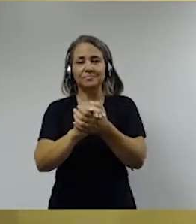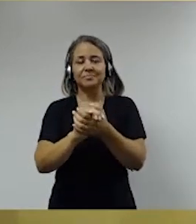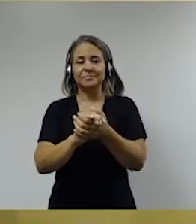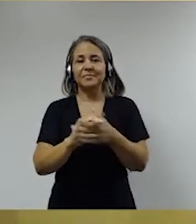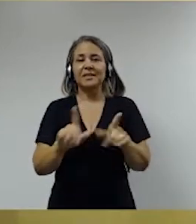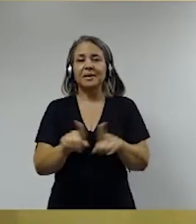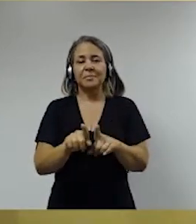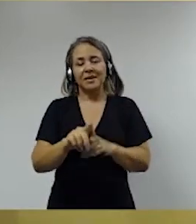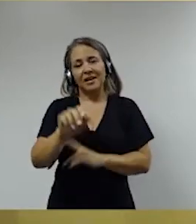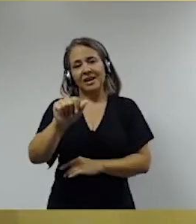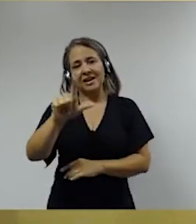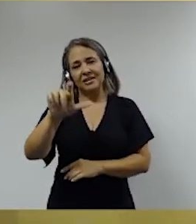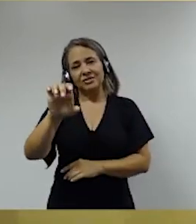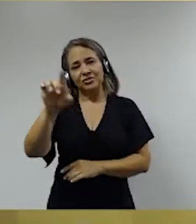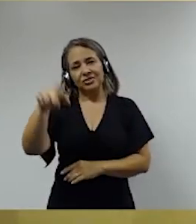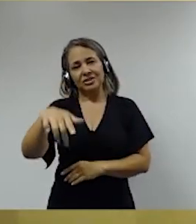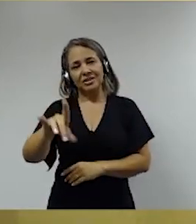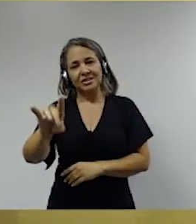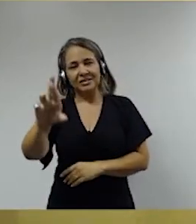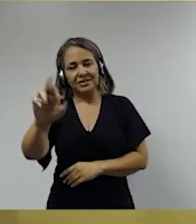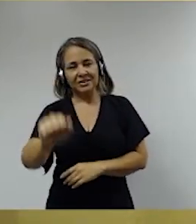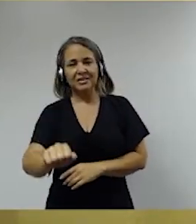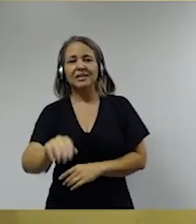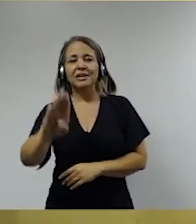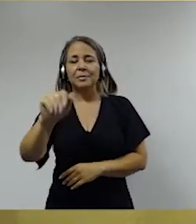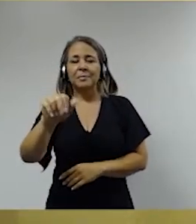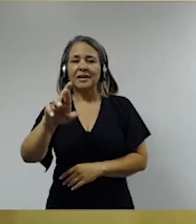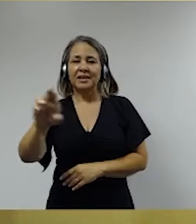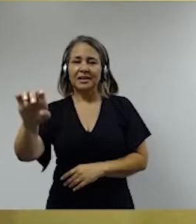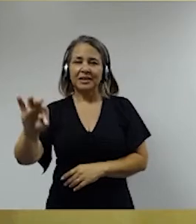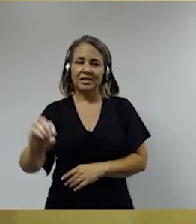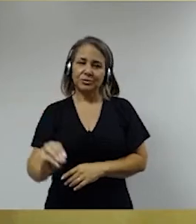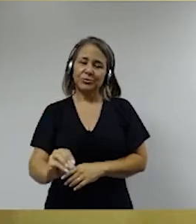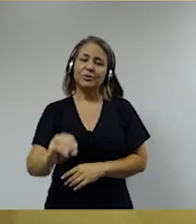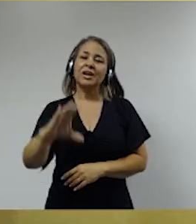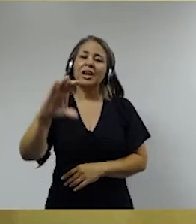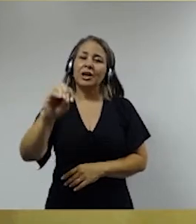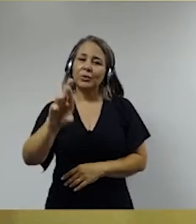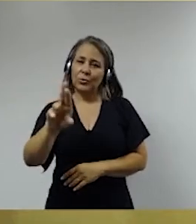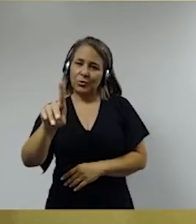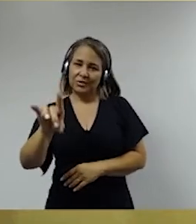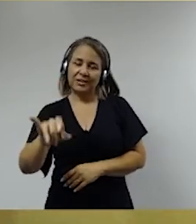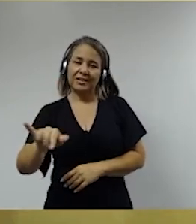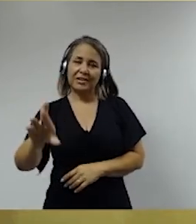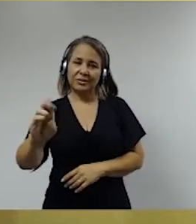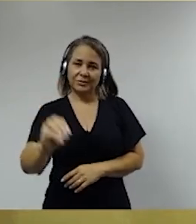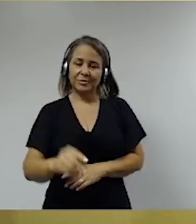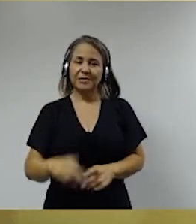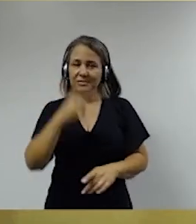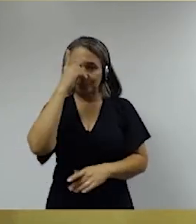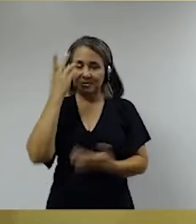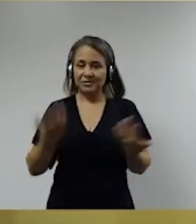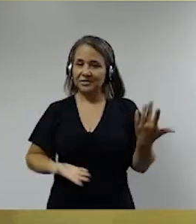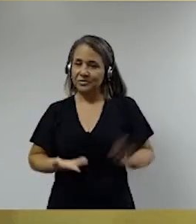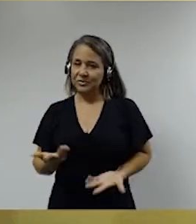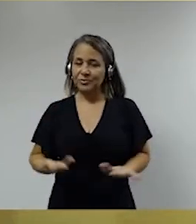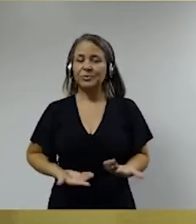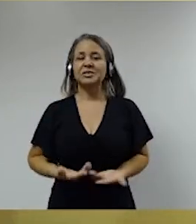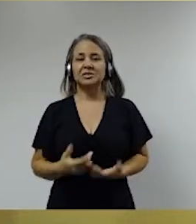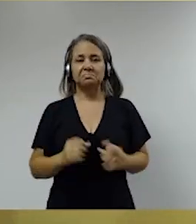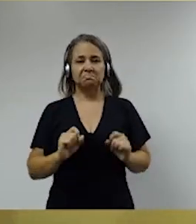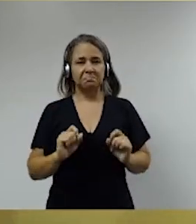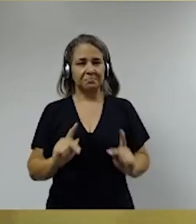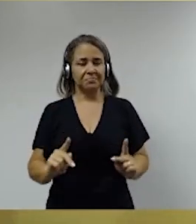Alexandre Barreto e o doutor Alexandre Cordeiro, que faço questão de dizer aqui, são servidores públicos de carreira, são pessoas